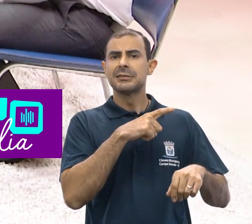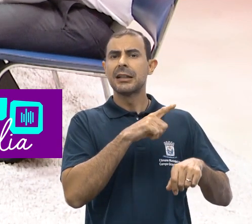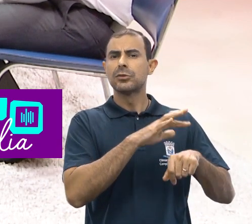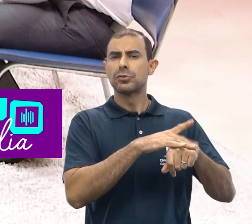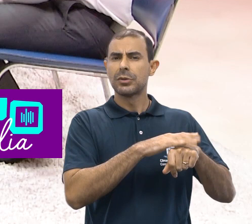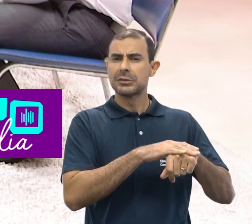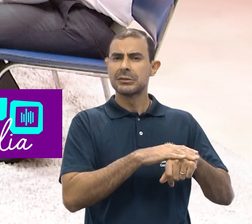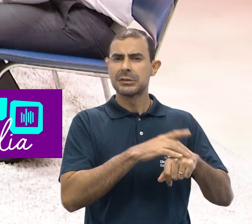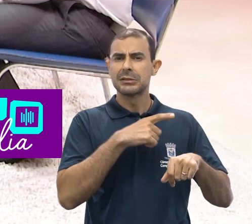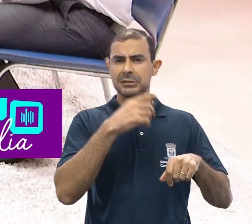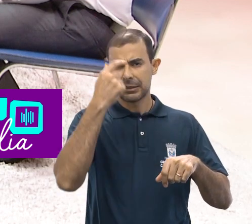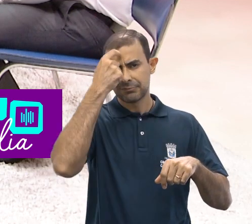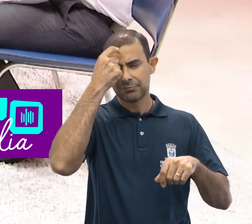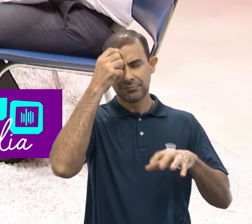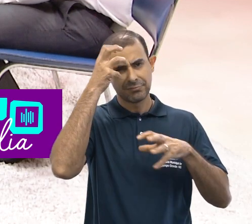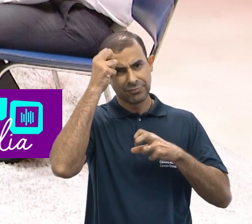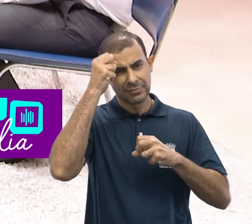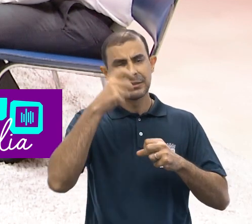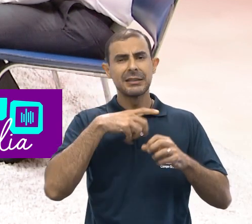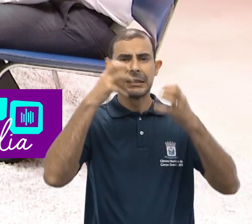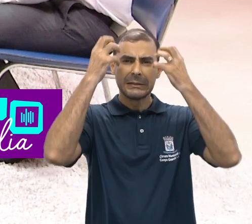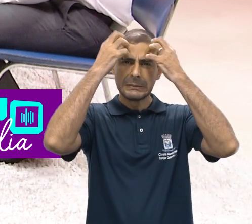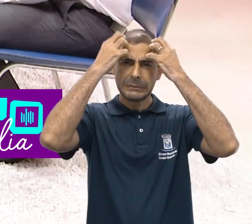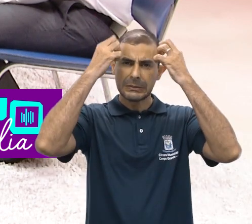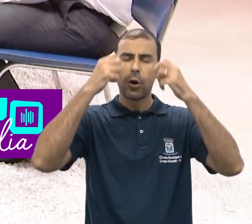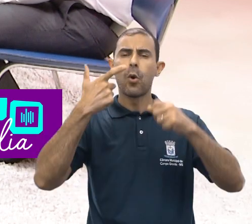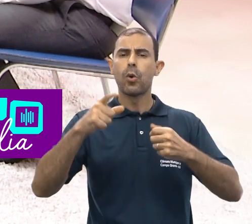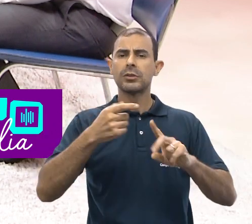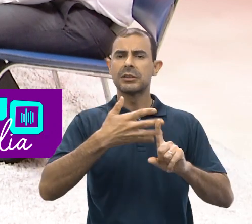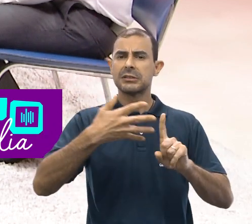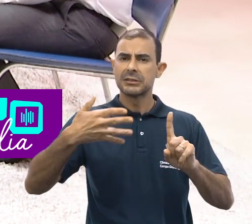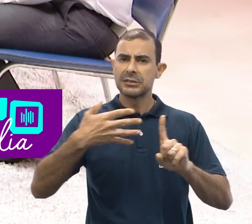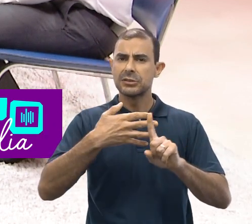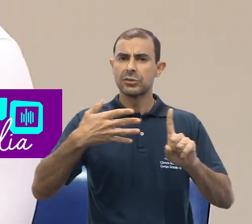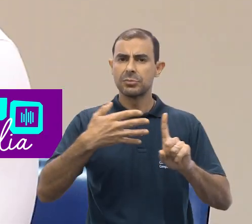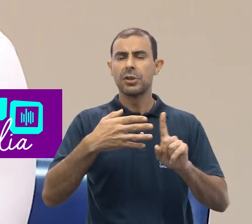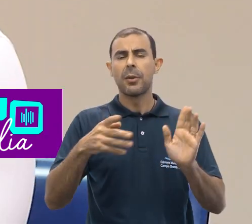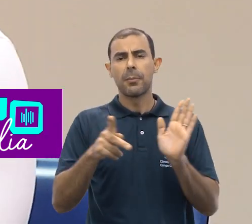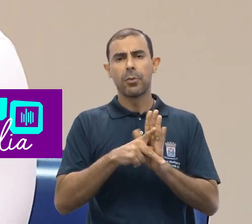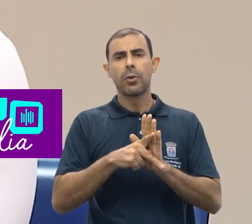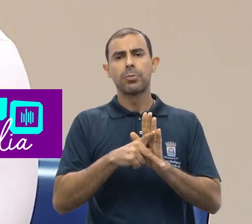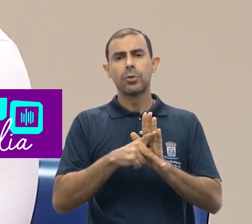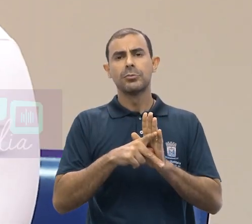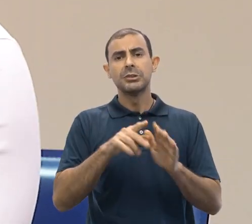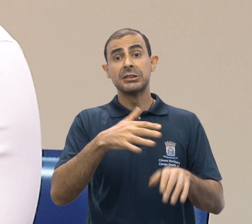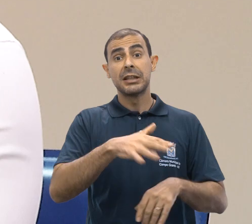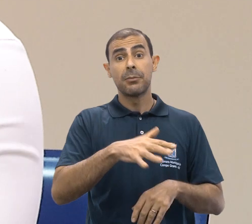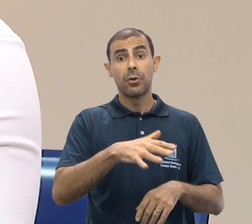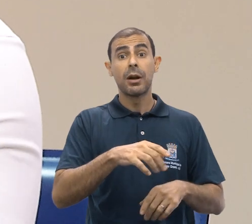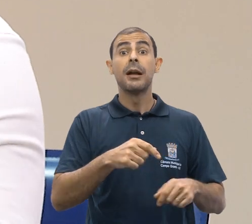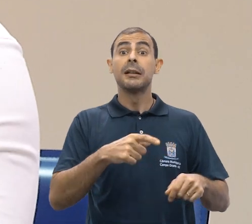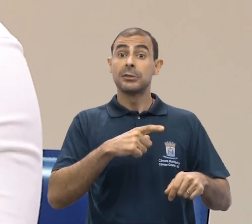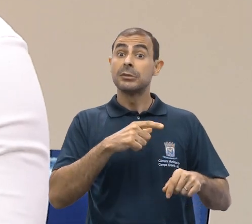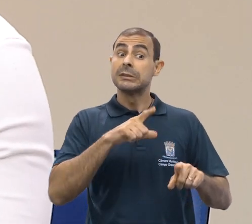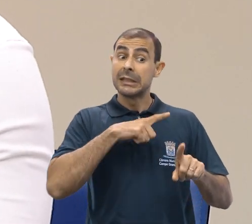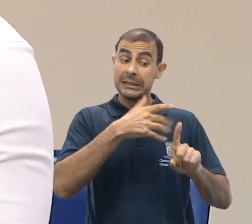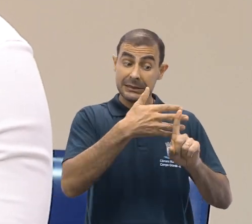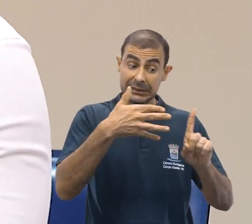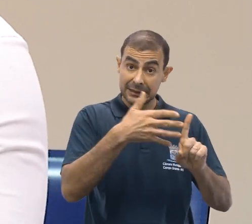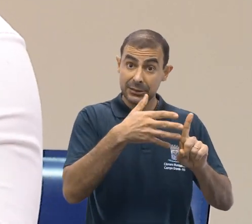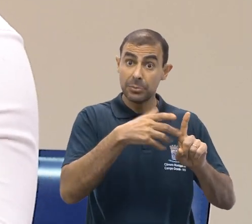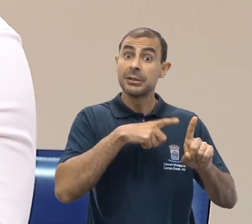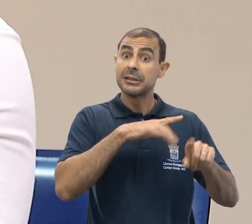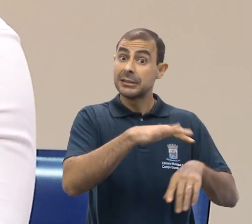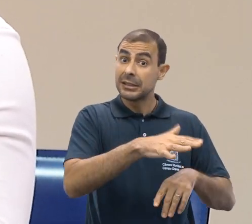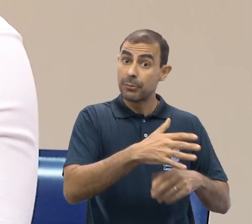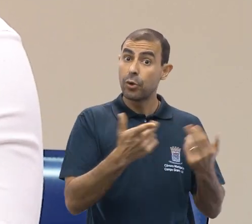paralisia supranuclear progressiva, né, atrofia de múltiplos sistemas, ou síndromes parkinsonianas que a gente fala, né, como um todo, que parece Parkinson,